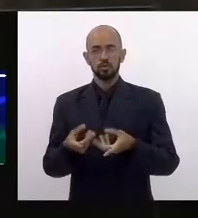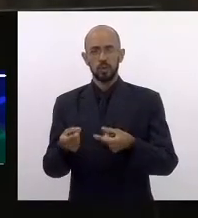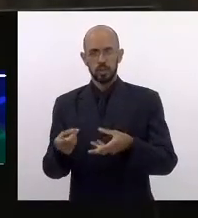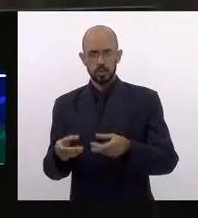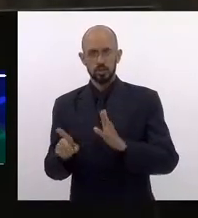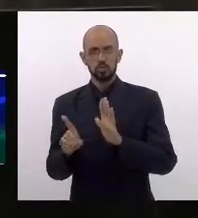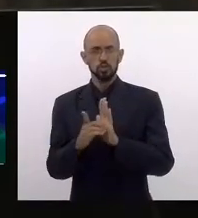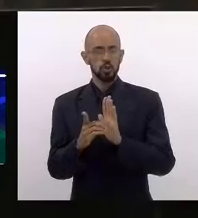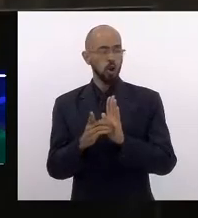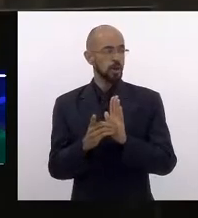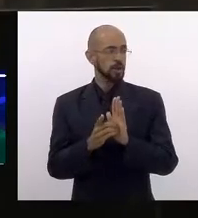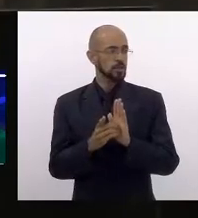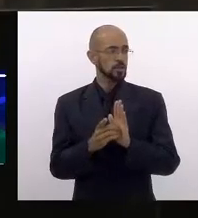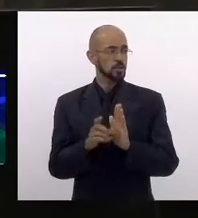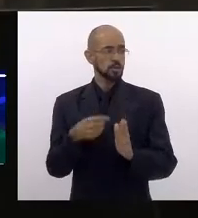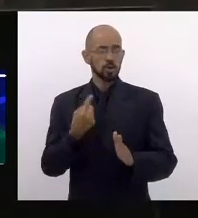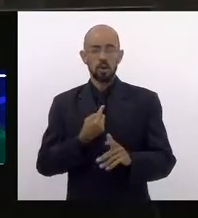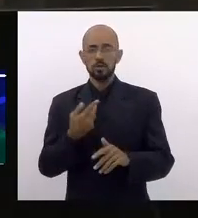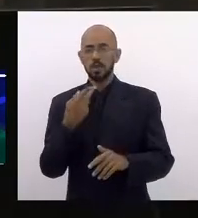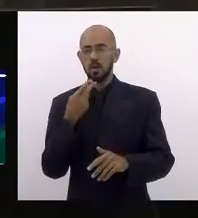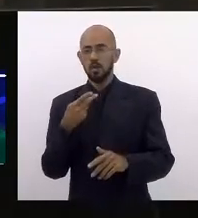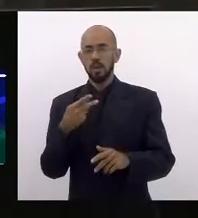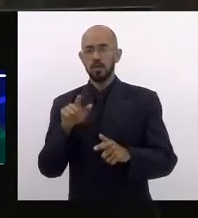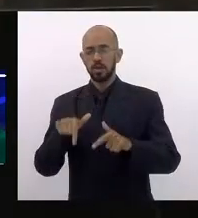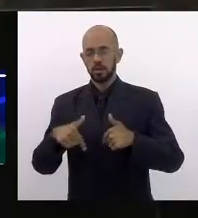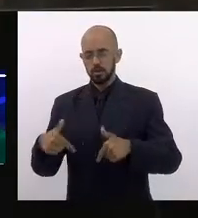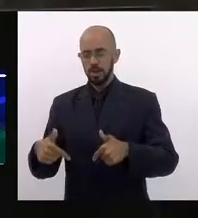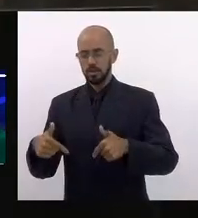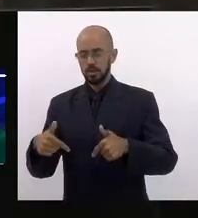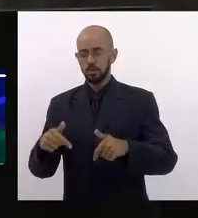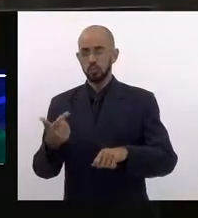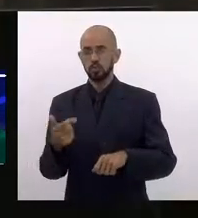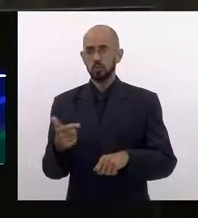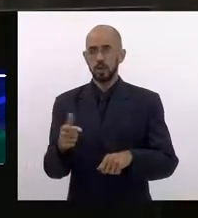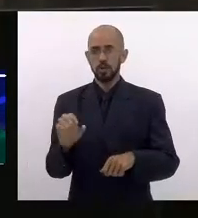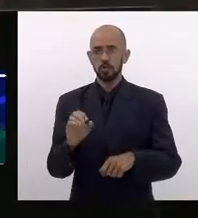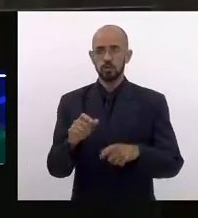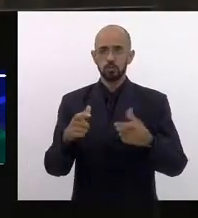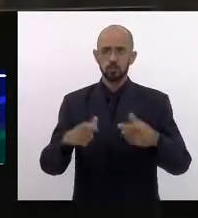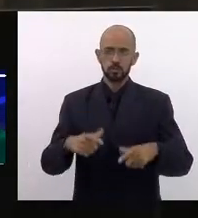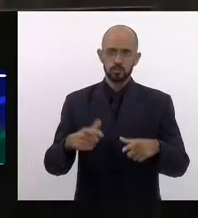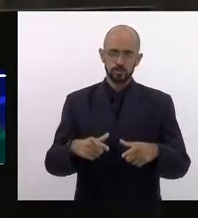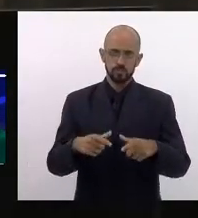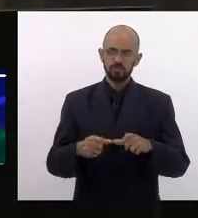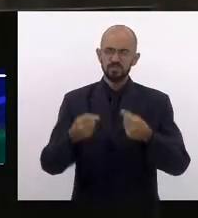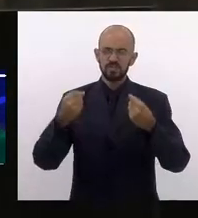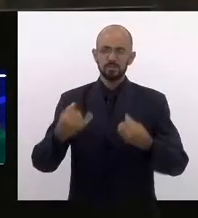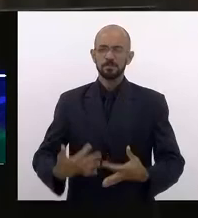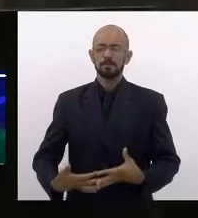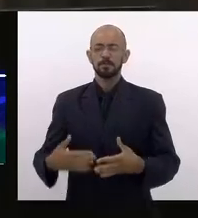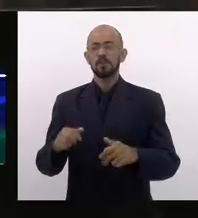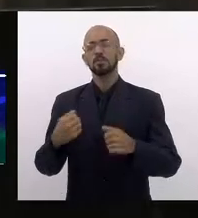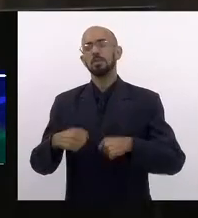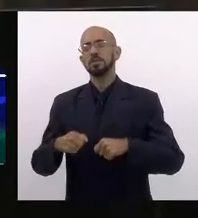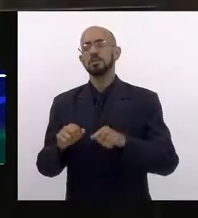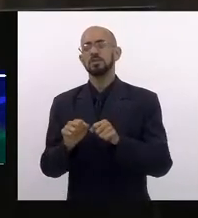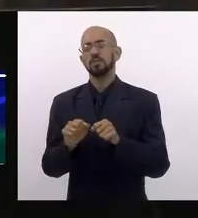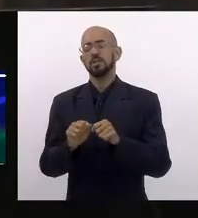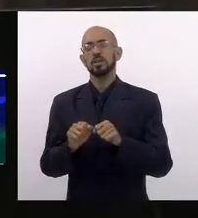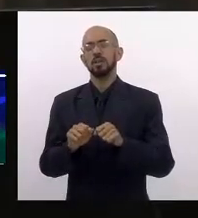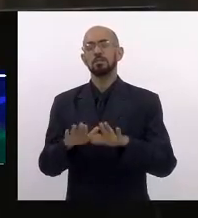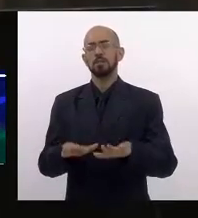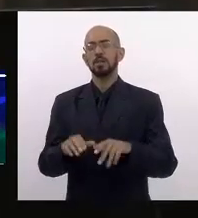drogas. O que a gente está dizendo é que tem uma ação que não tem lugar nenhum descrito que deva ser feito, mas